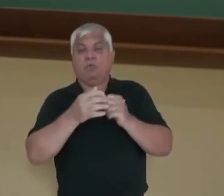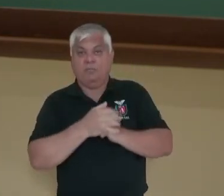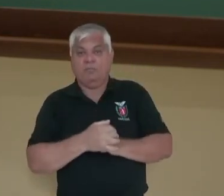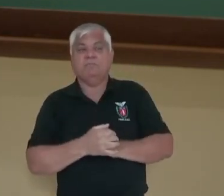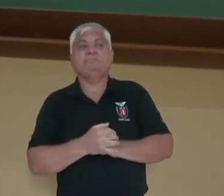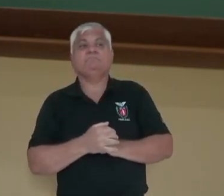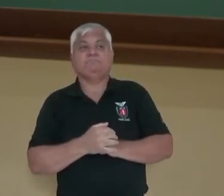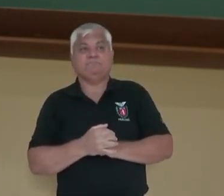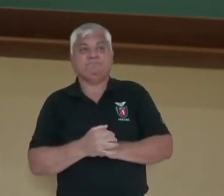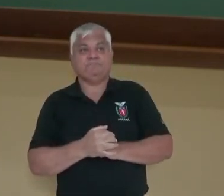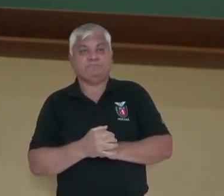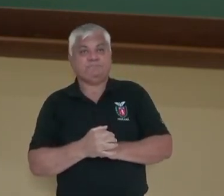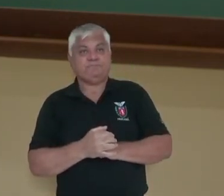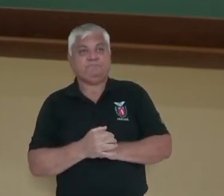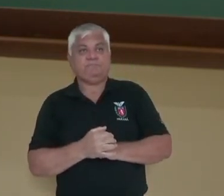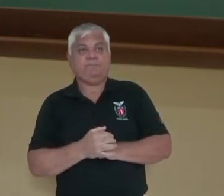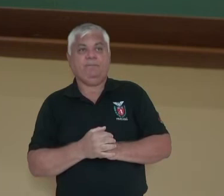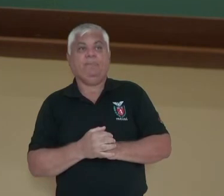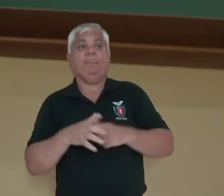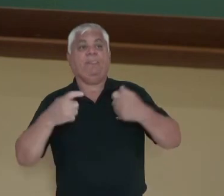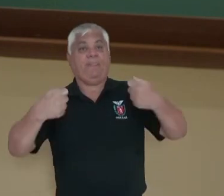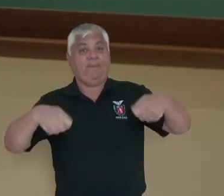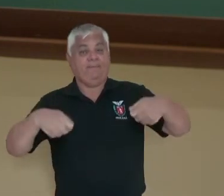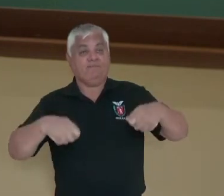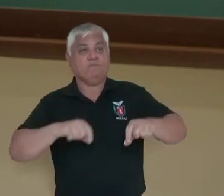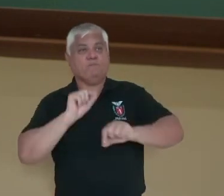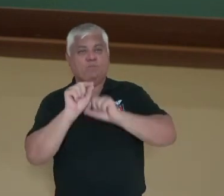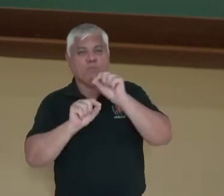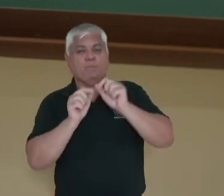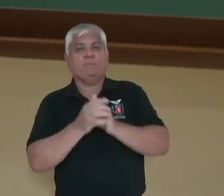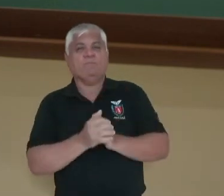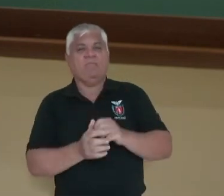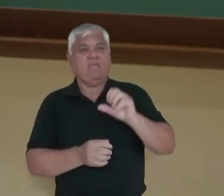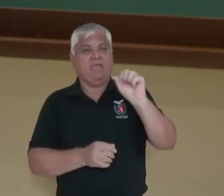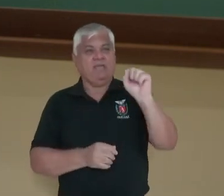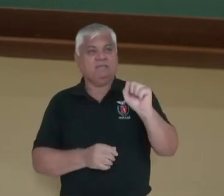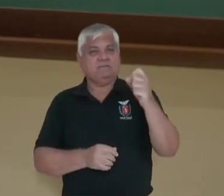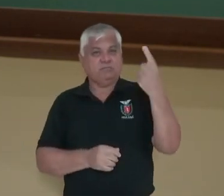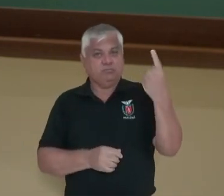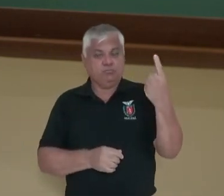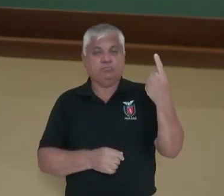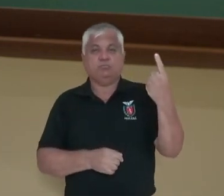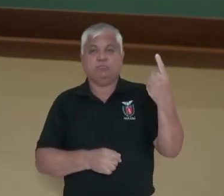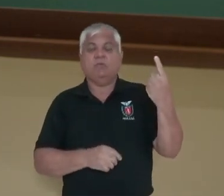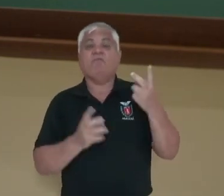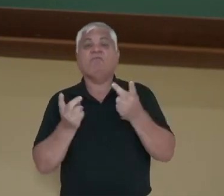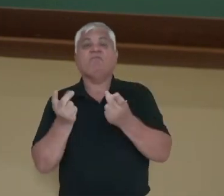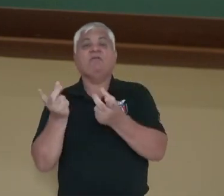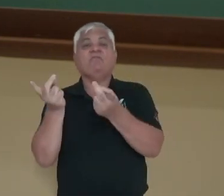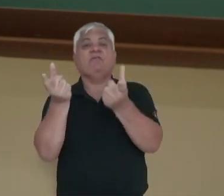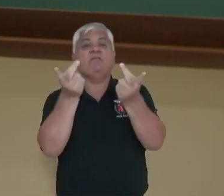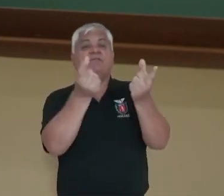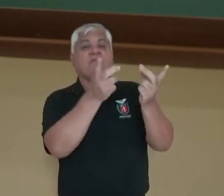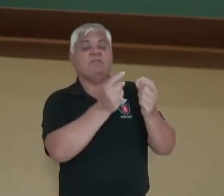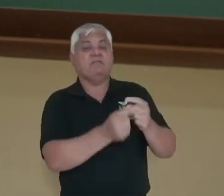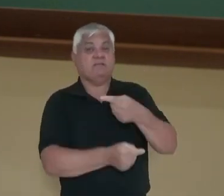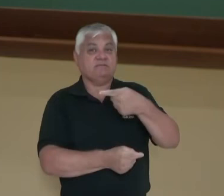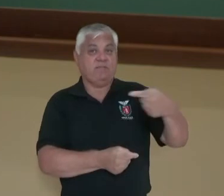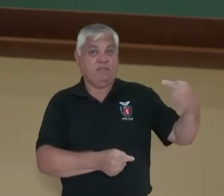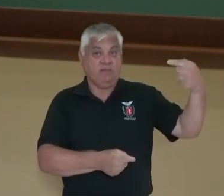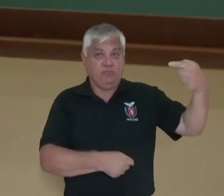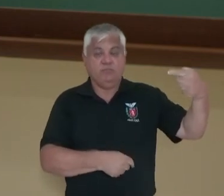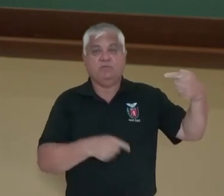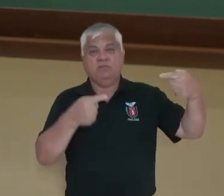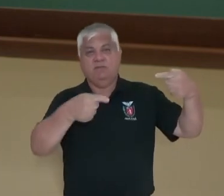aqui. Para isso, pessoal, o que ela está simbolizando, né? O total de vendas na semana 1 e na